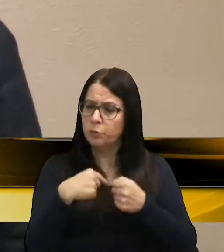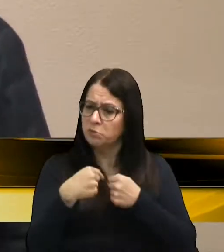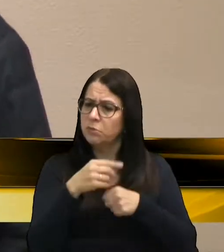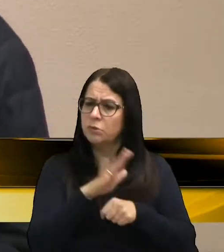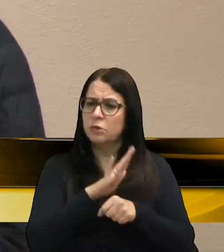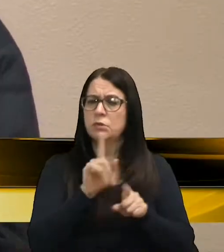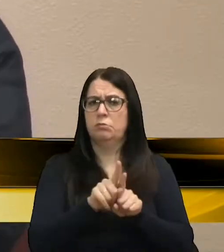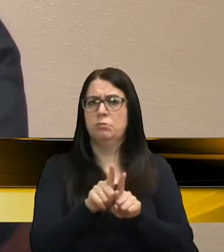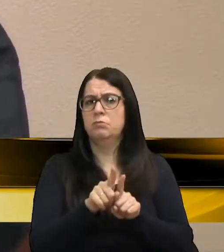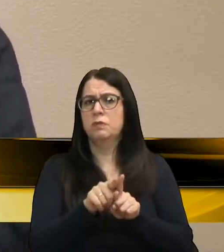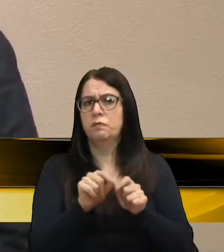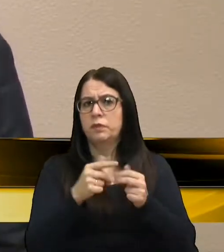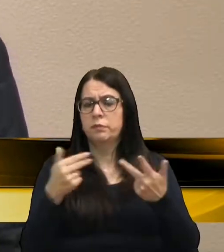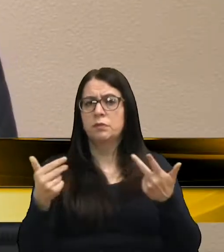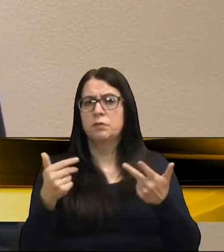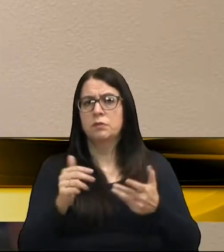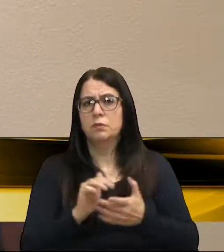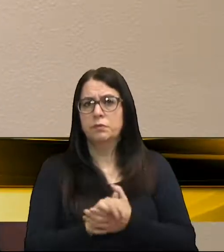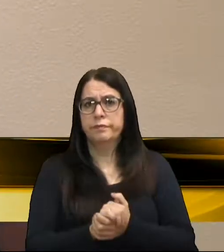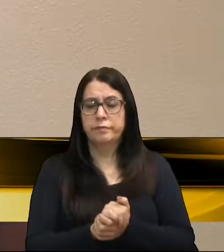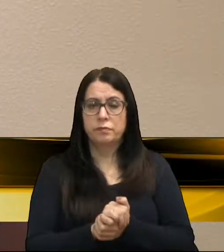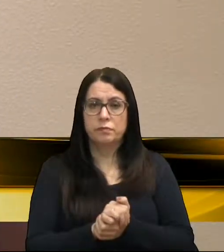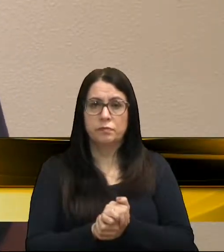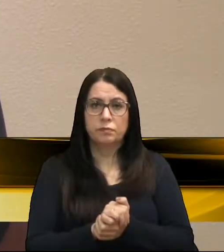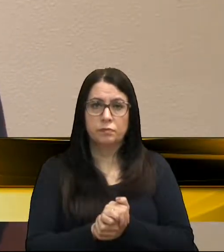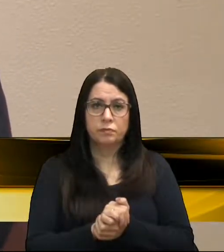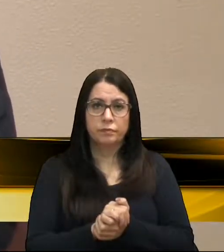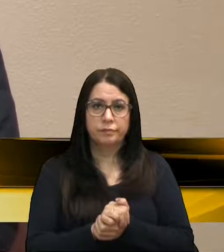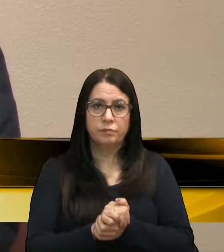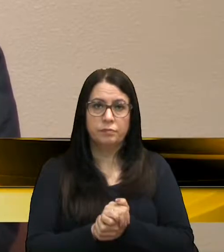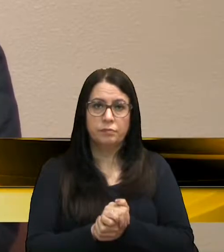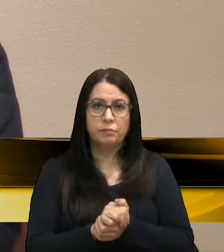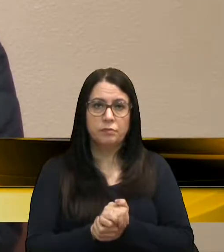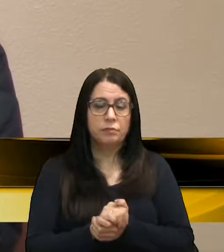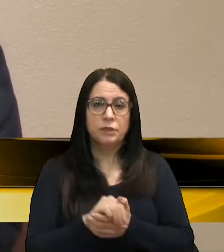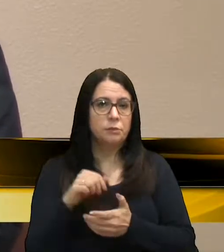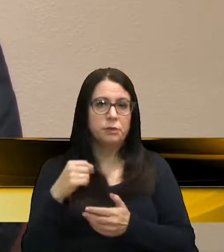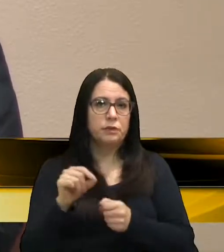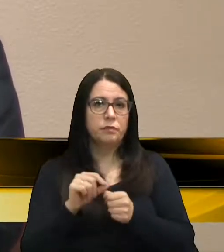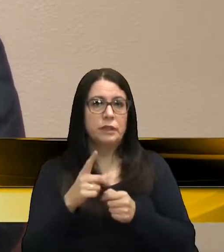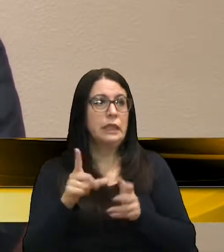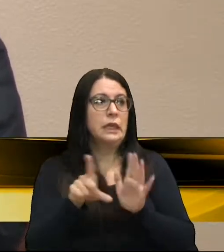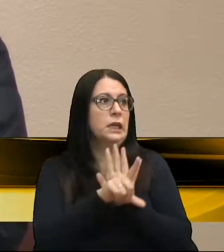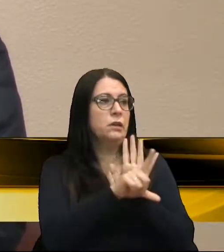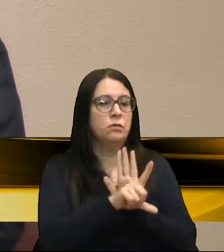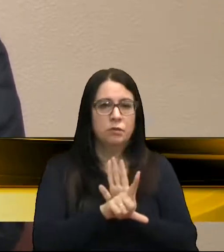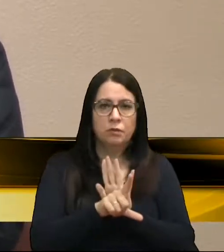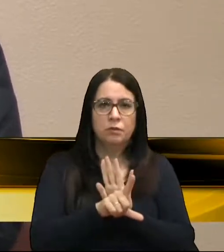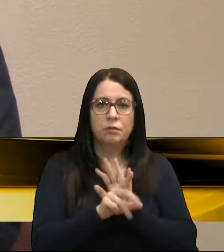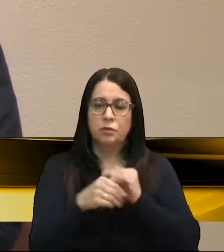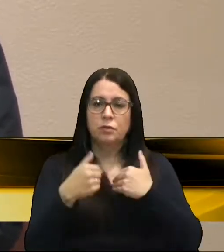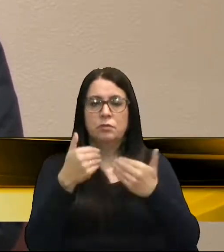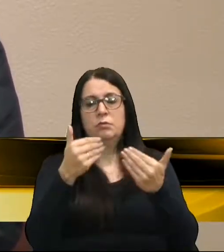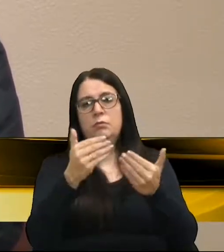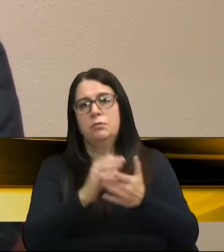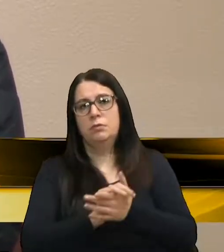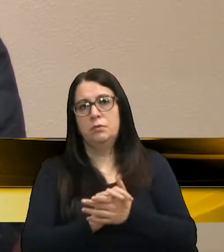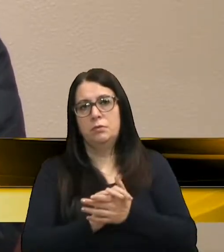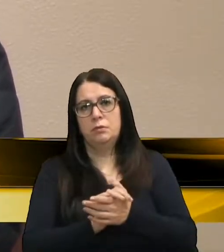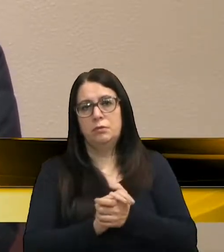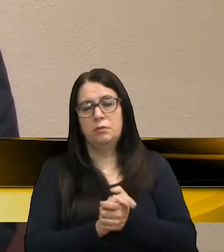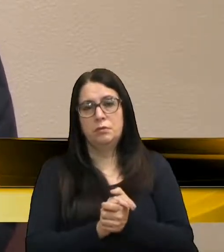que fazer umas coisas que tinha coisas que nem precisava tanta lei, isso aí estava andando, mas